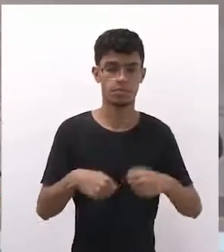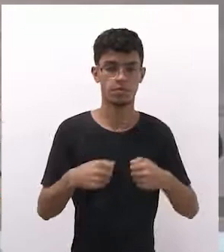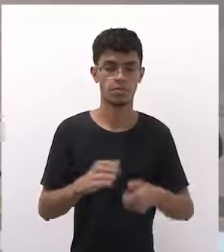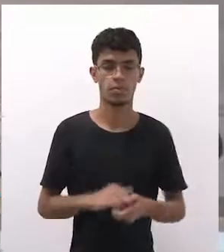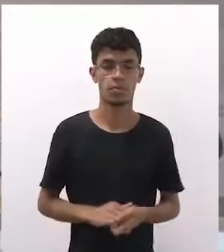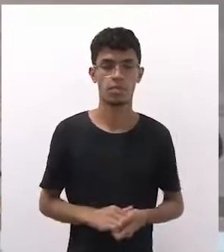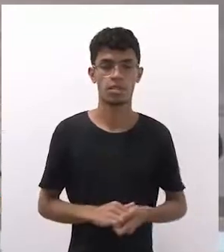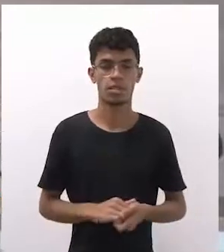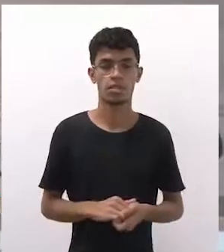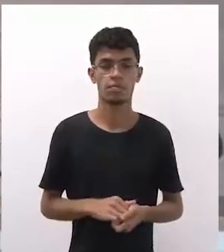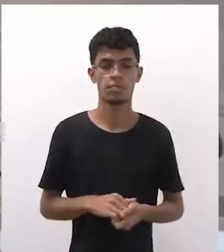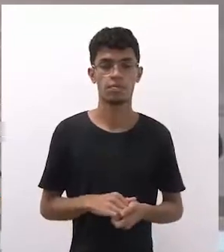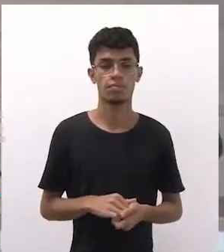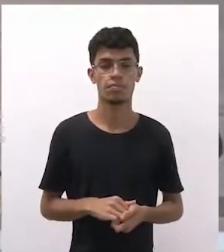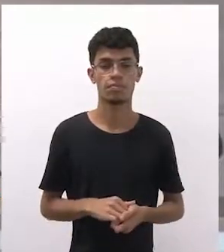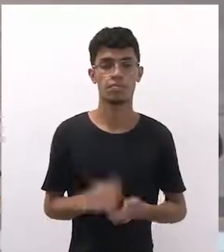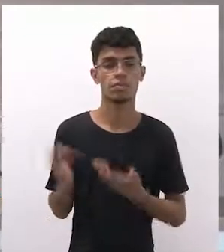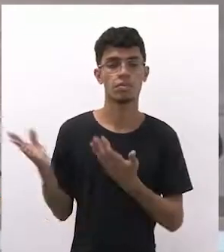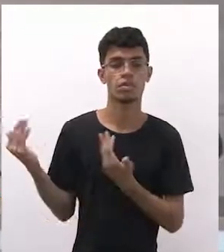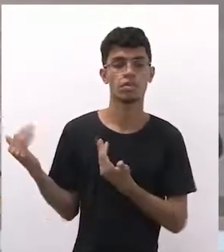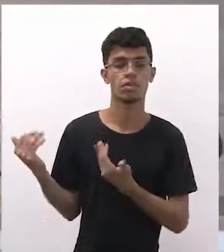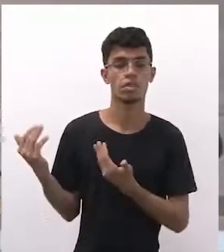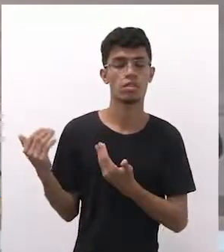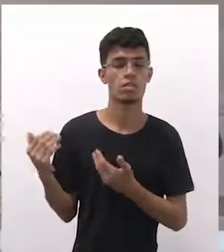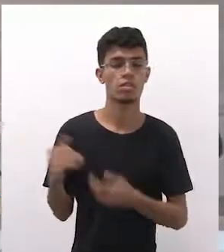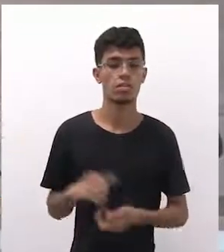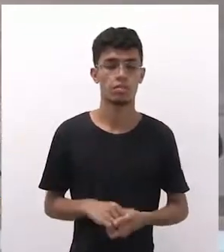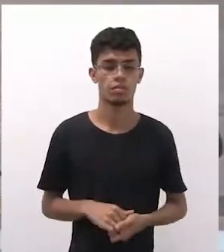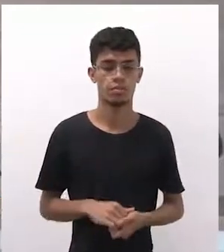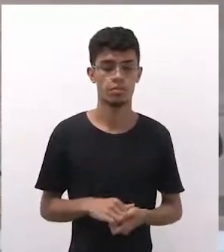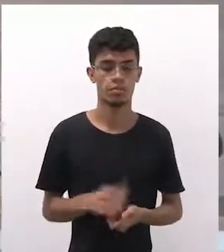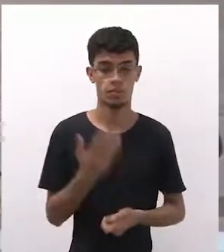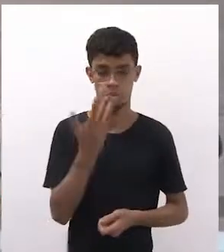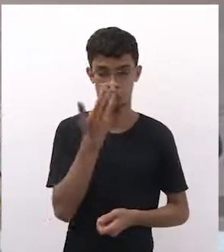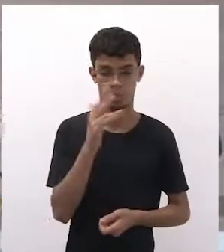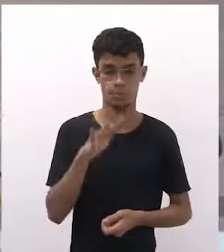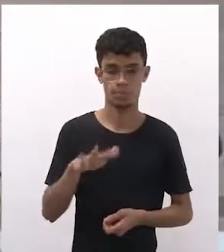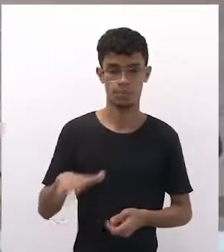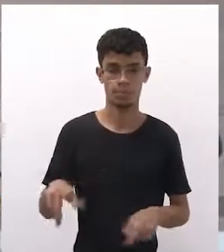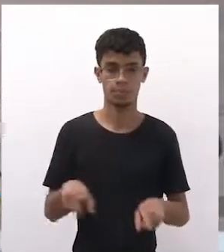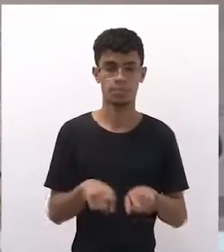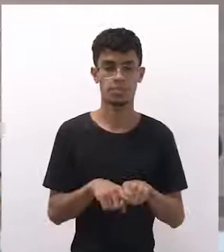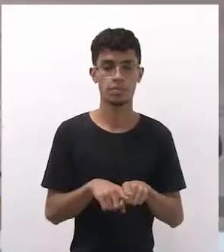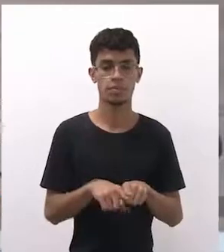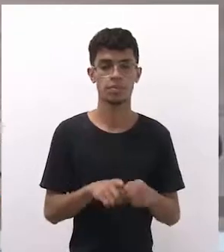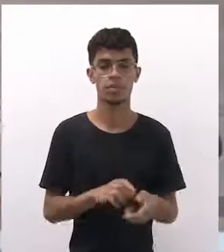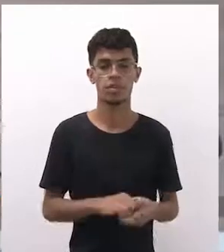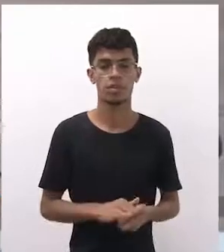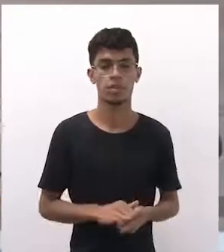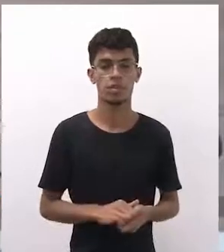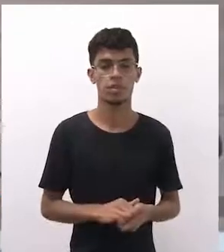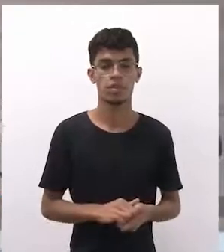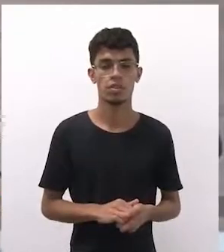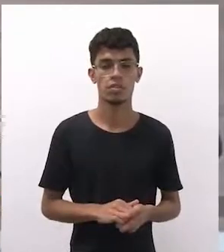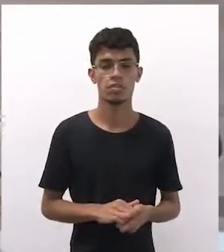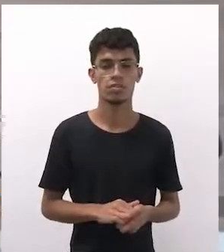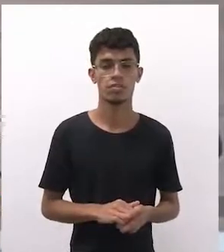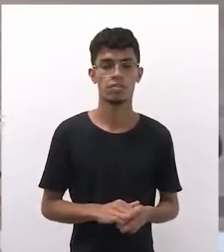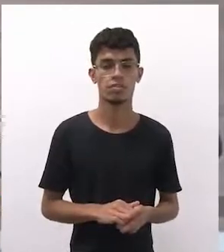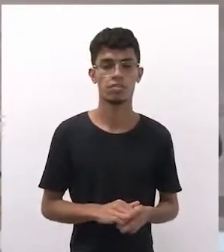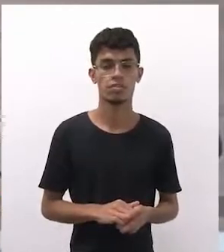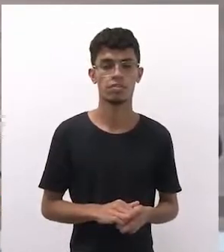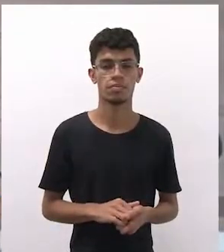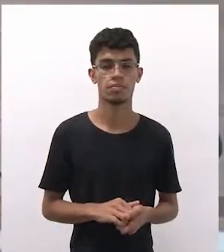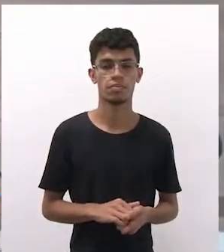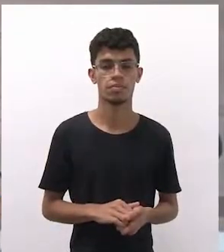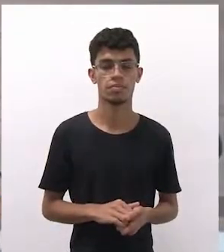nociva, né, para o adolescente e para a criança mais ainda. E aqui, quando eu falo, deixa eu só fazer um parênteses, vocês provavelmente saibam, mas